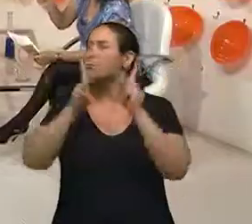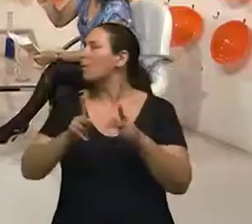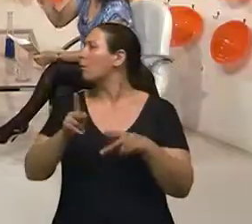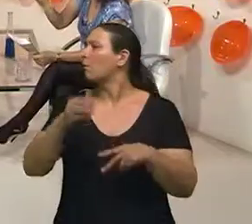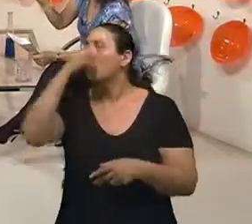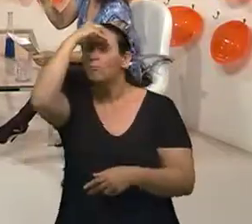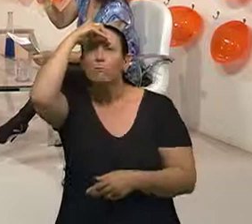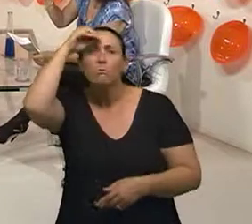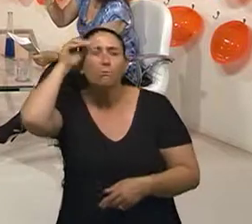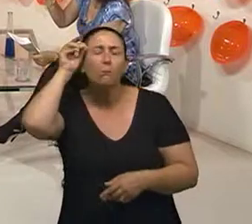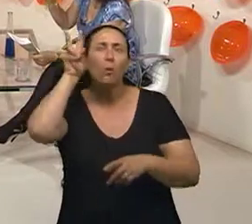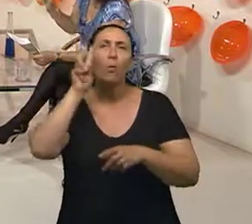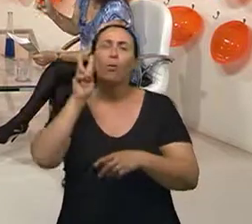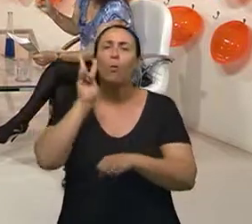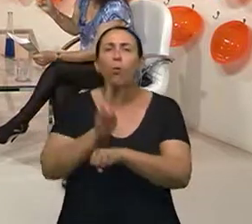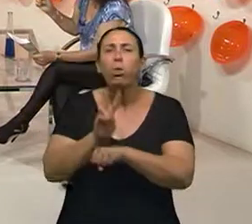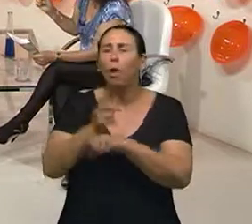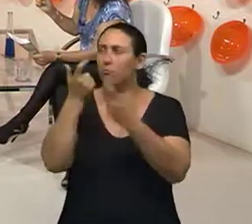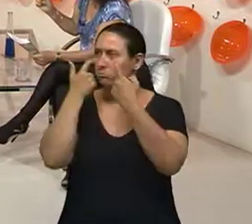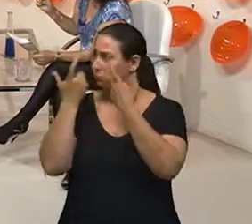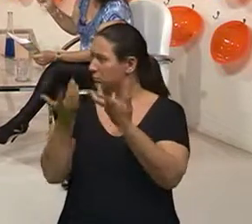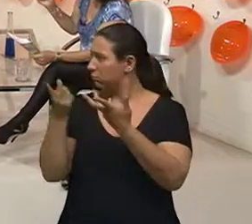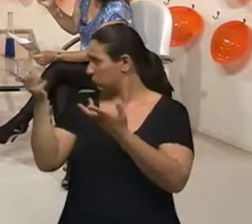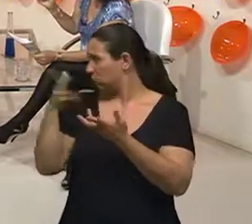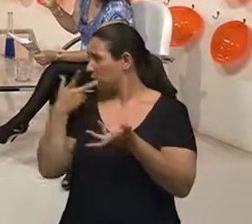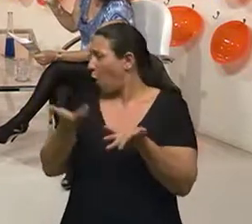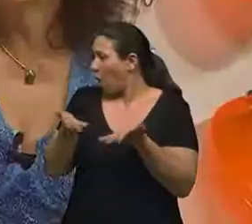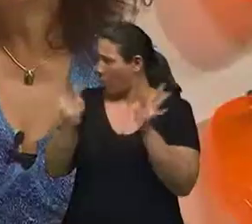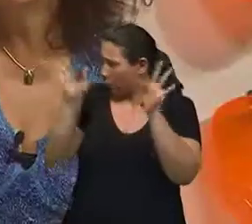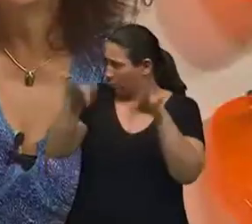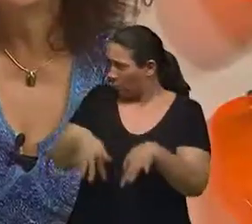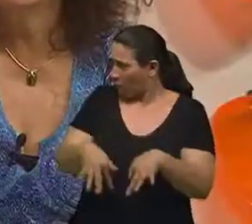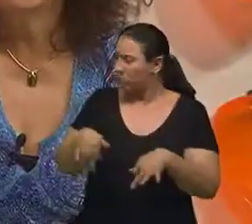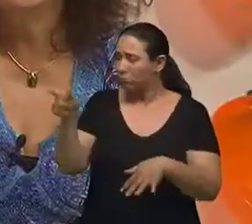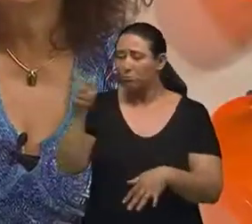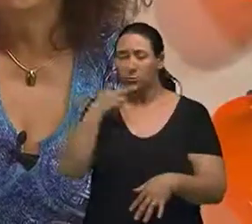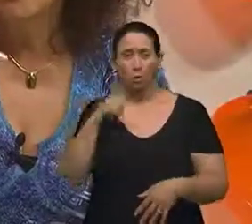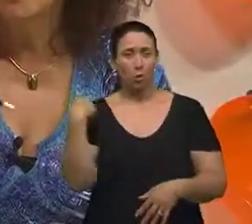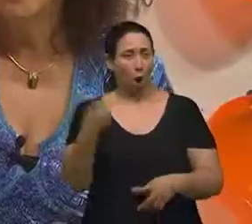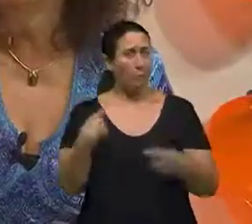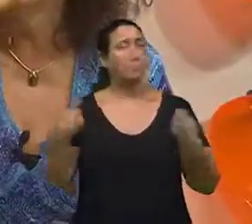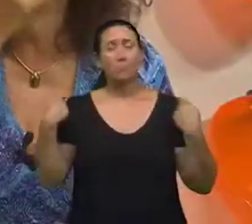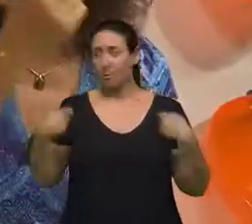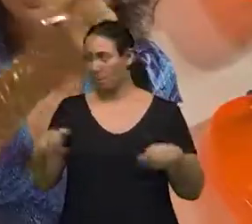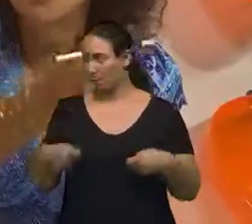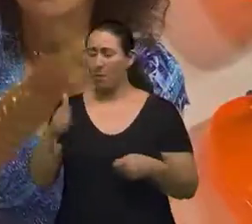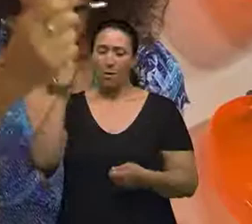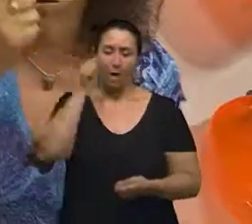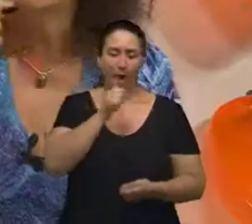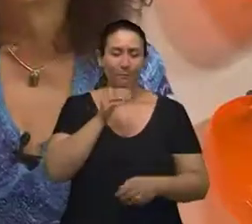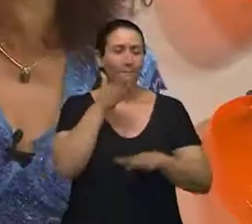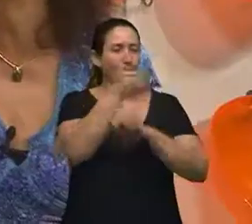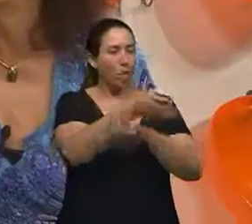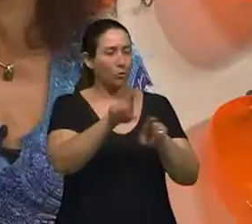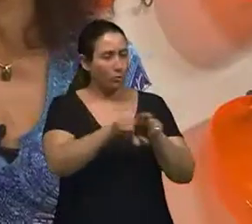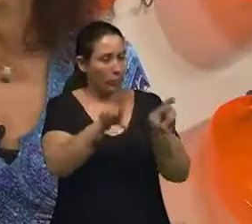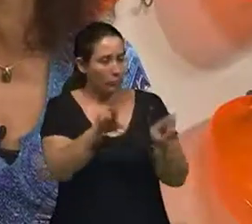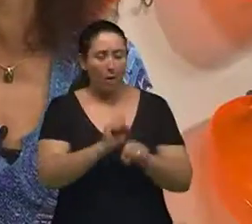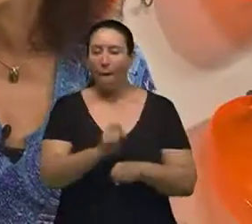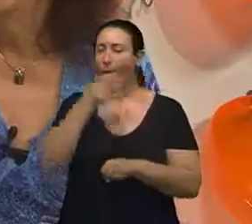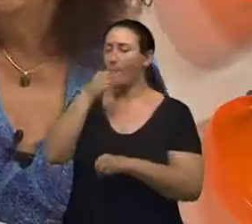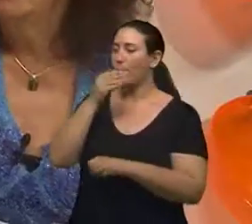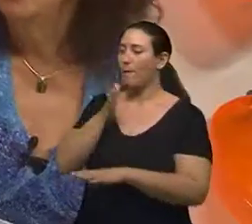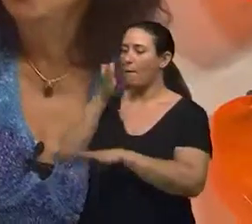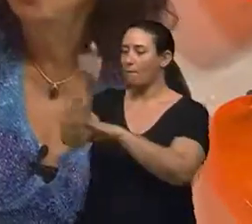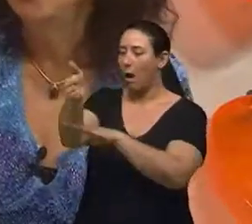para ter esses cuidados. Então, o senhor diria no final do programa de que nós precisamos, assim como nós mulheres vamos ao ginecologista, como os homens